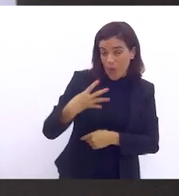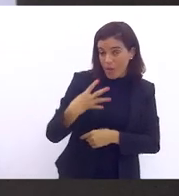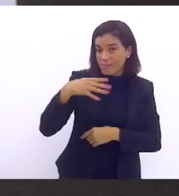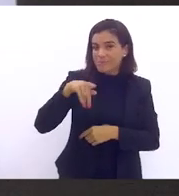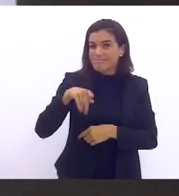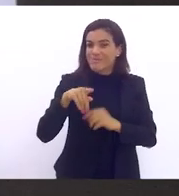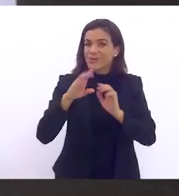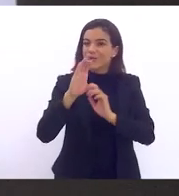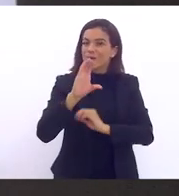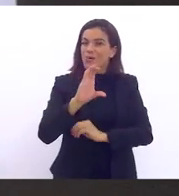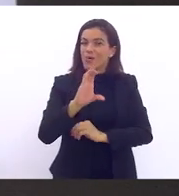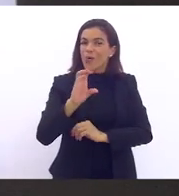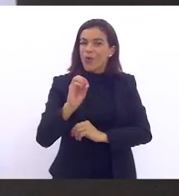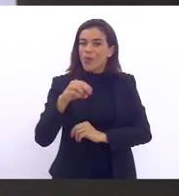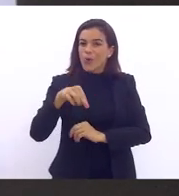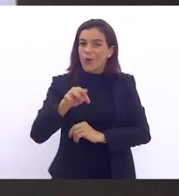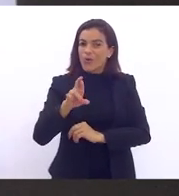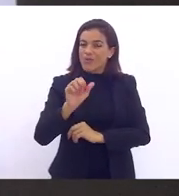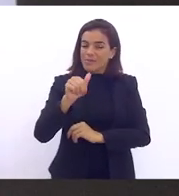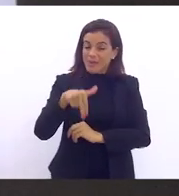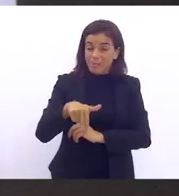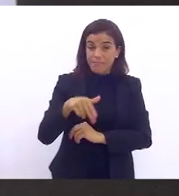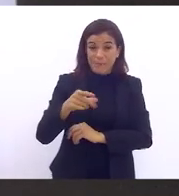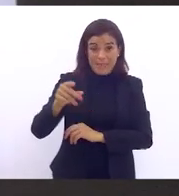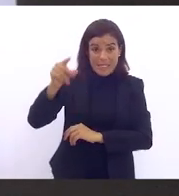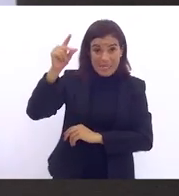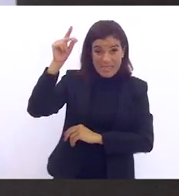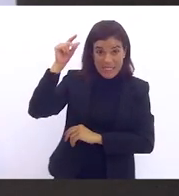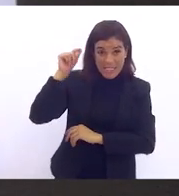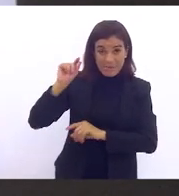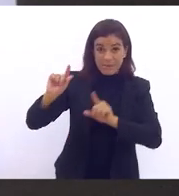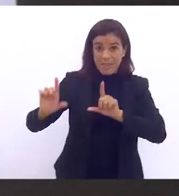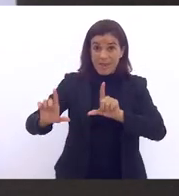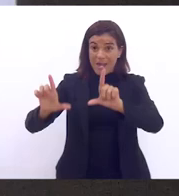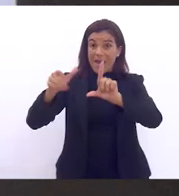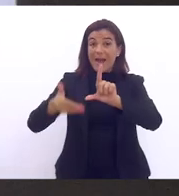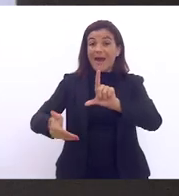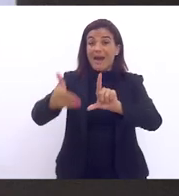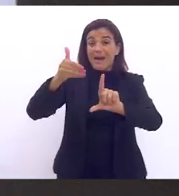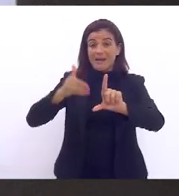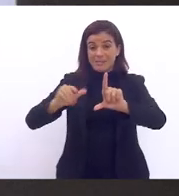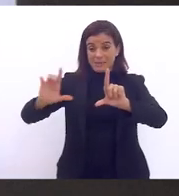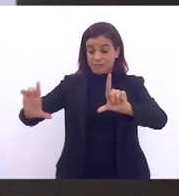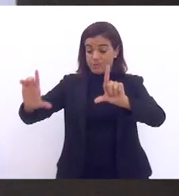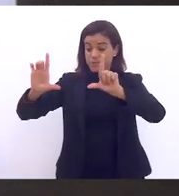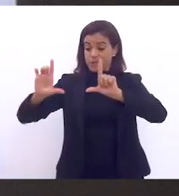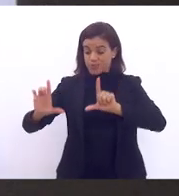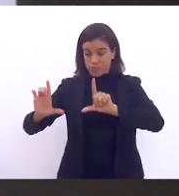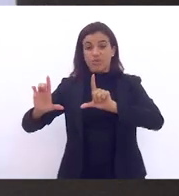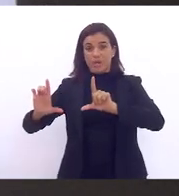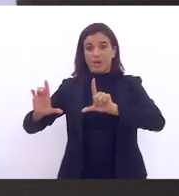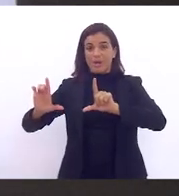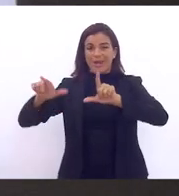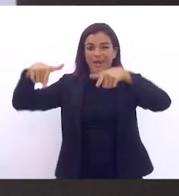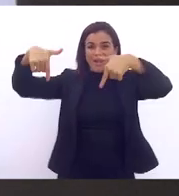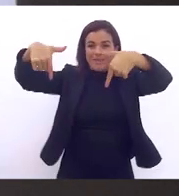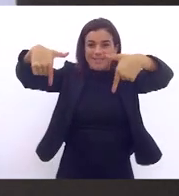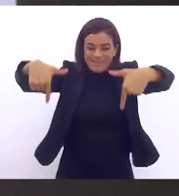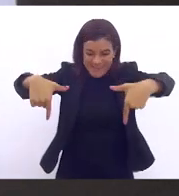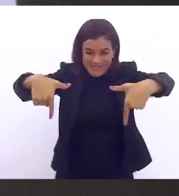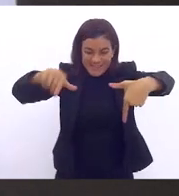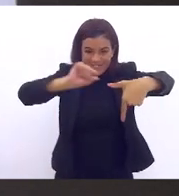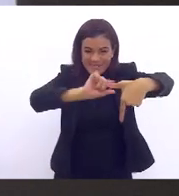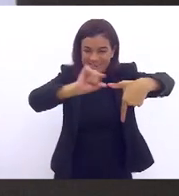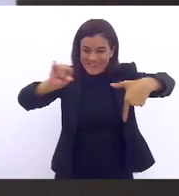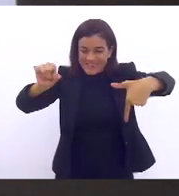dela antes no Pórtico e depois do Pórtico avisar aqui tem um pedágio eletrônico e você consegue pagar tem